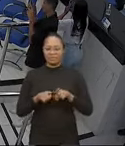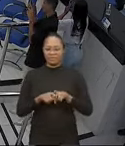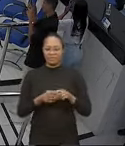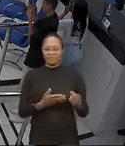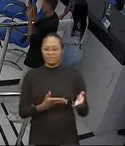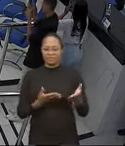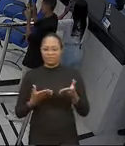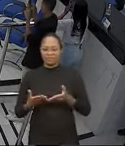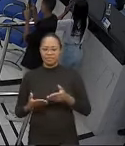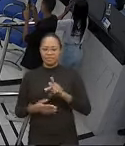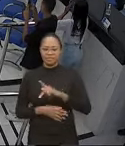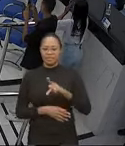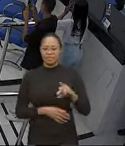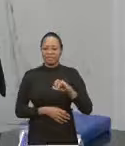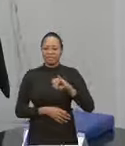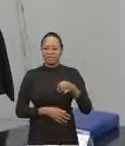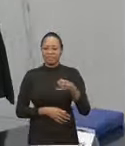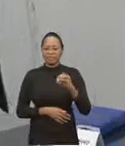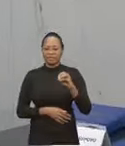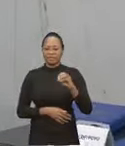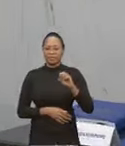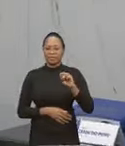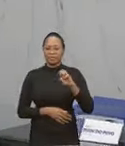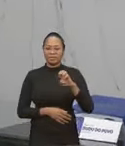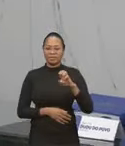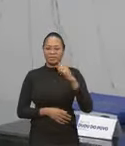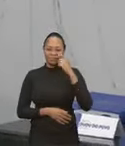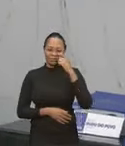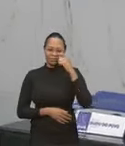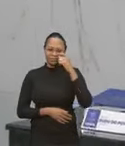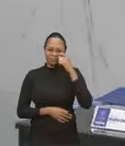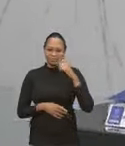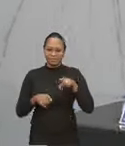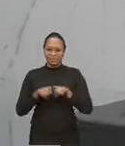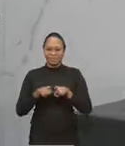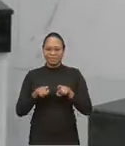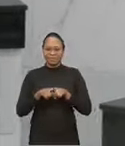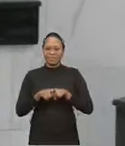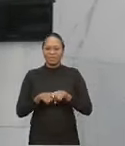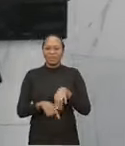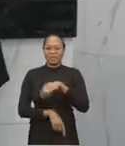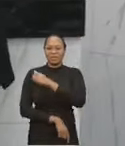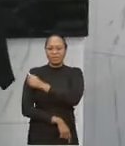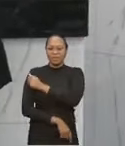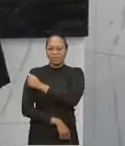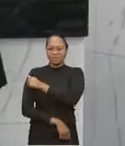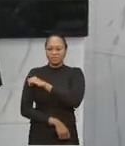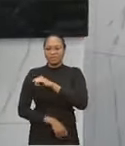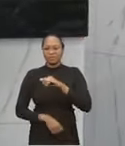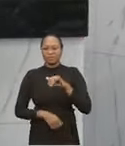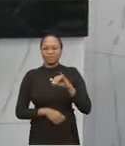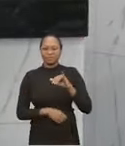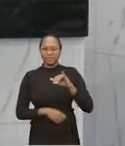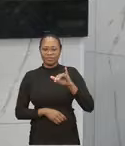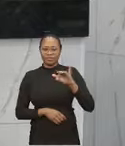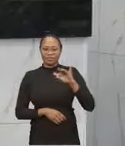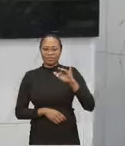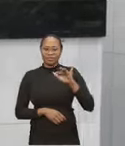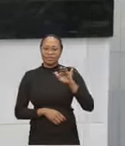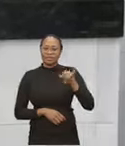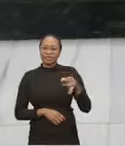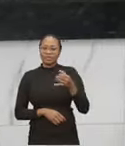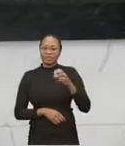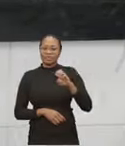o professor José, e quero convidar o estudante Jefferson aqui para compor esse